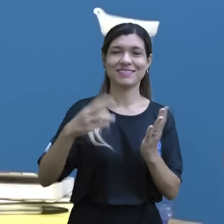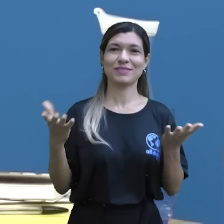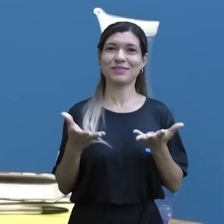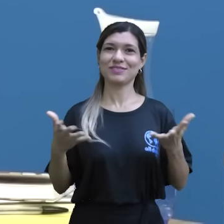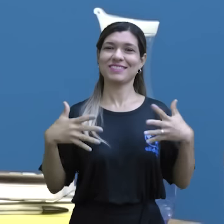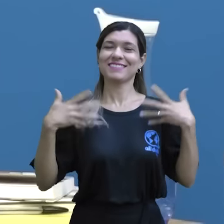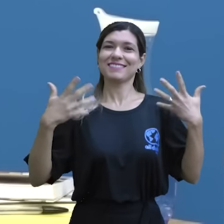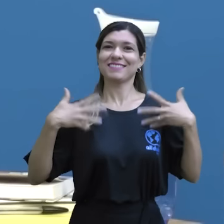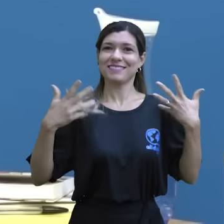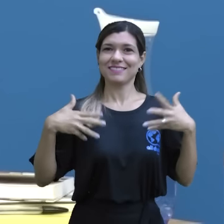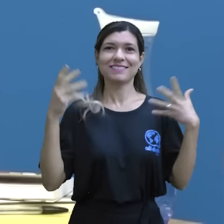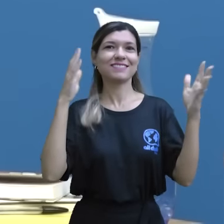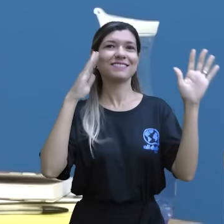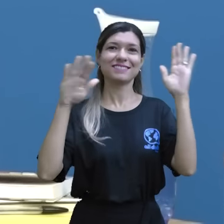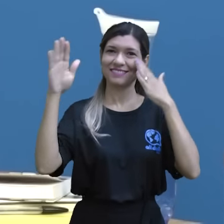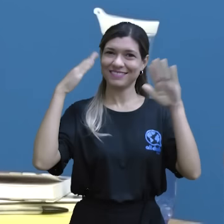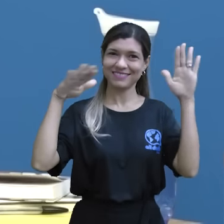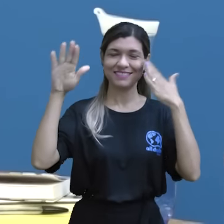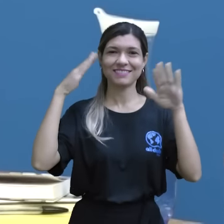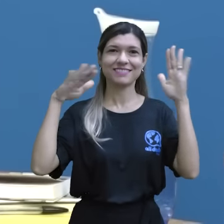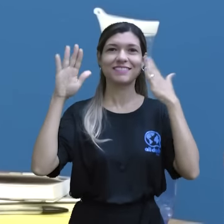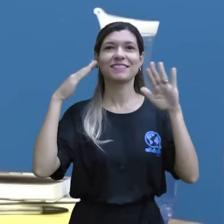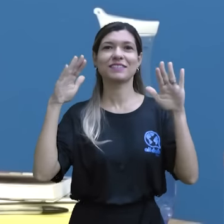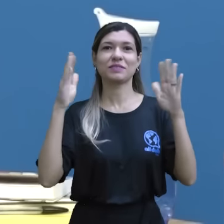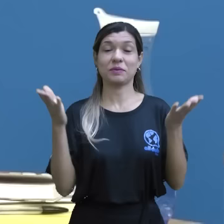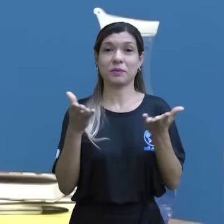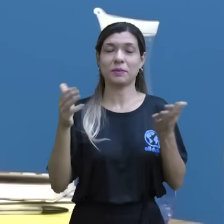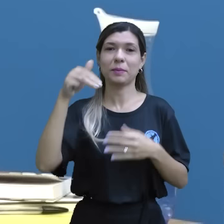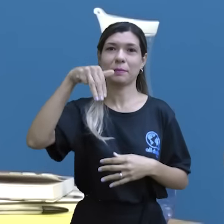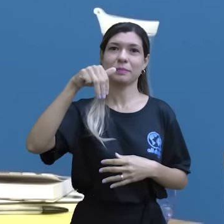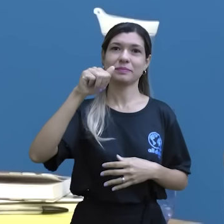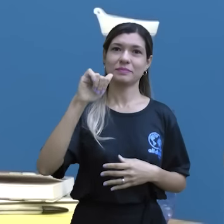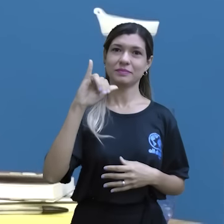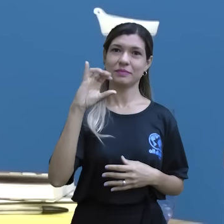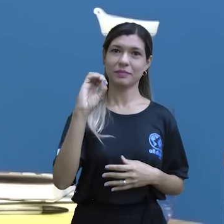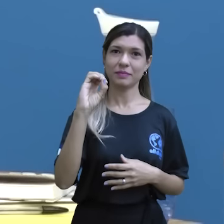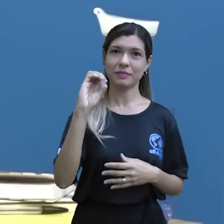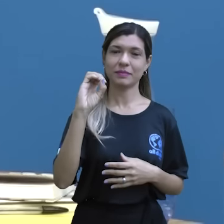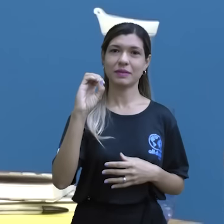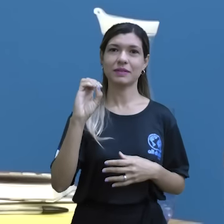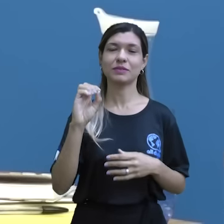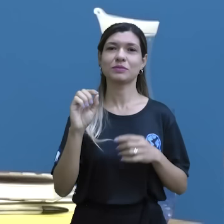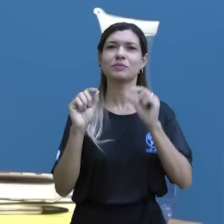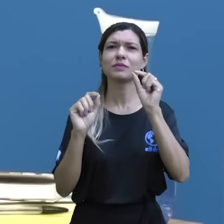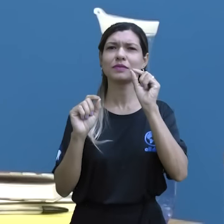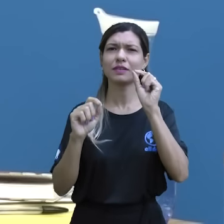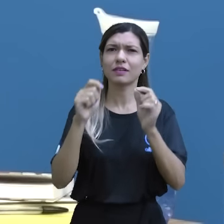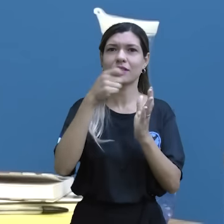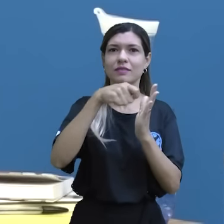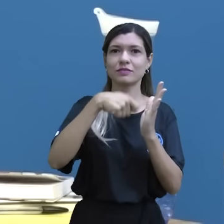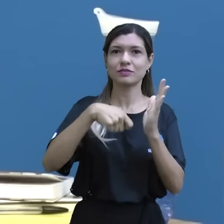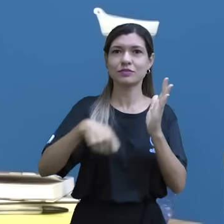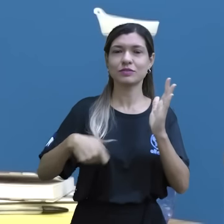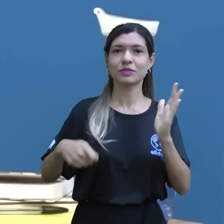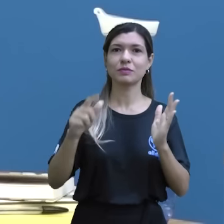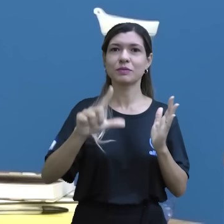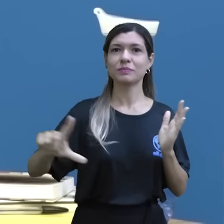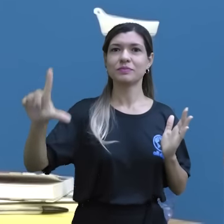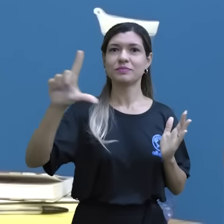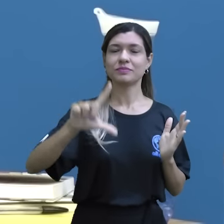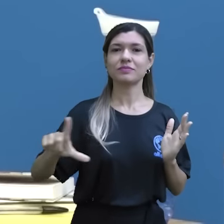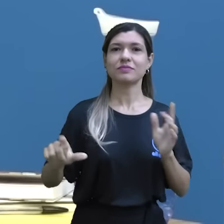Barreto. Lima Barreto, que dizia, né, que a única crítica que é